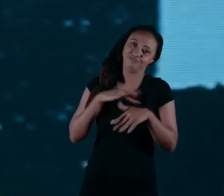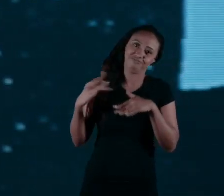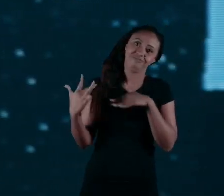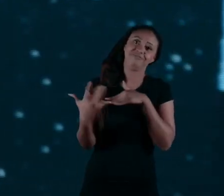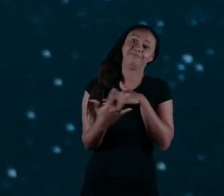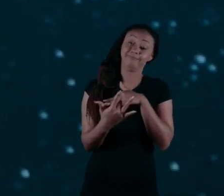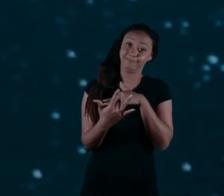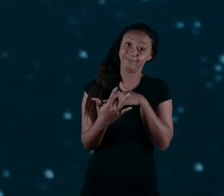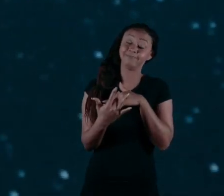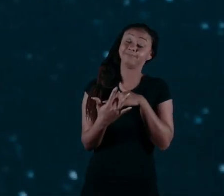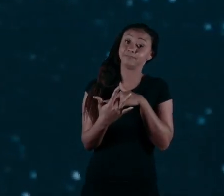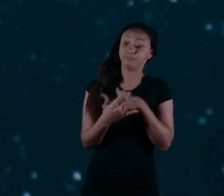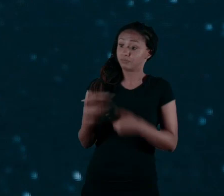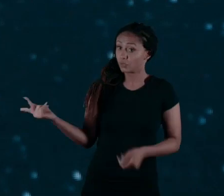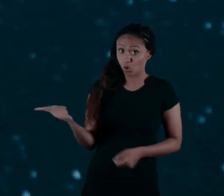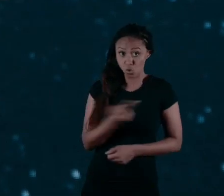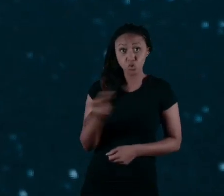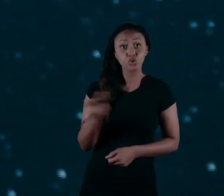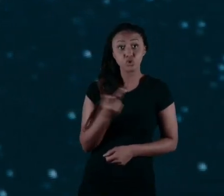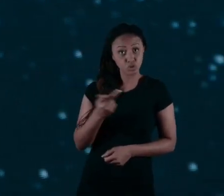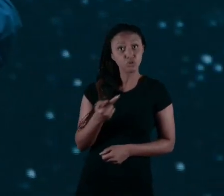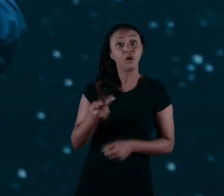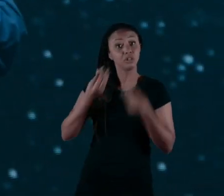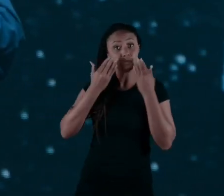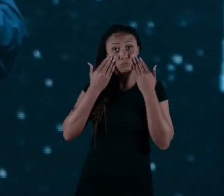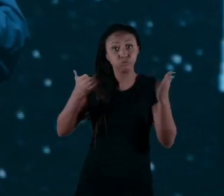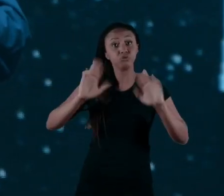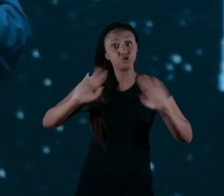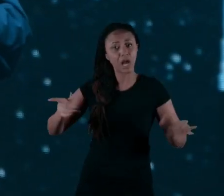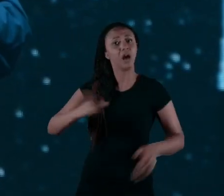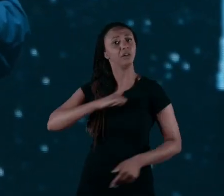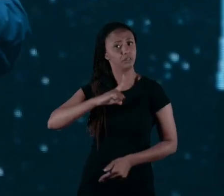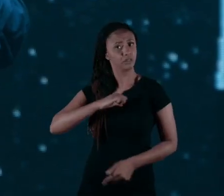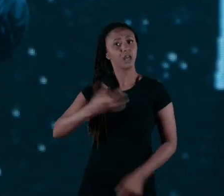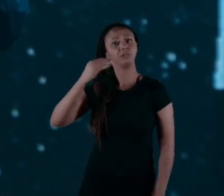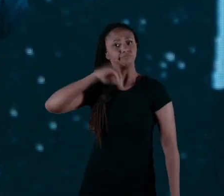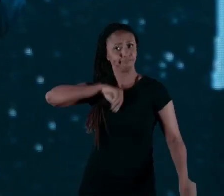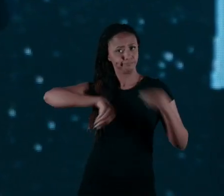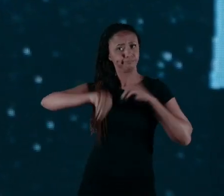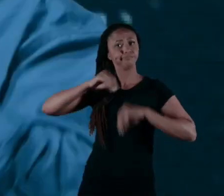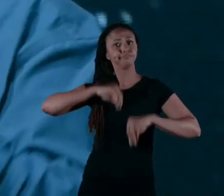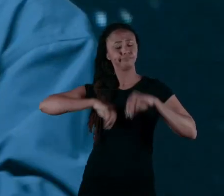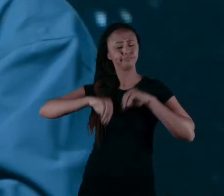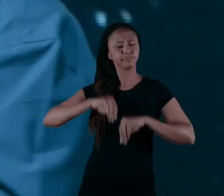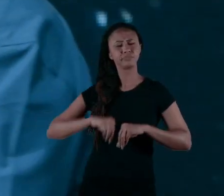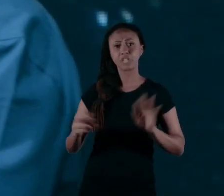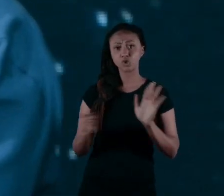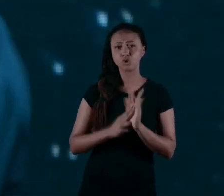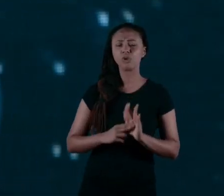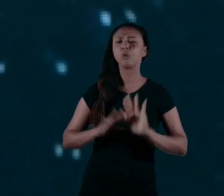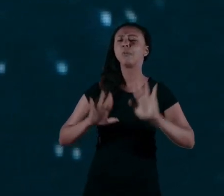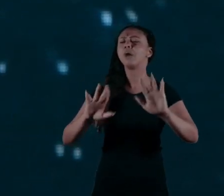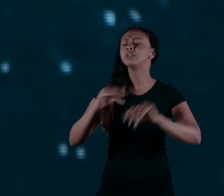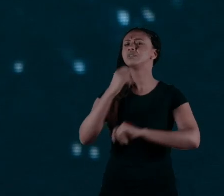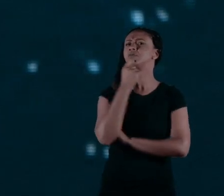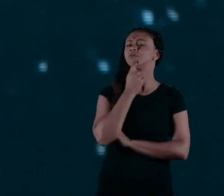dois declararam viver momentos de depressão. Onde está o furo,